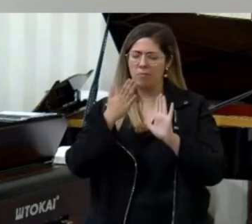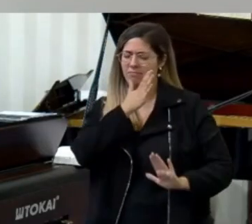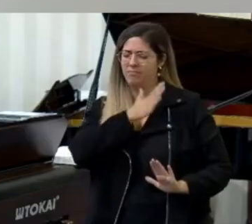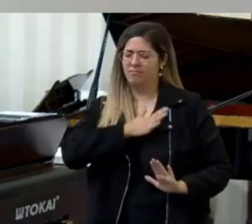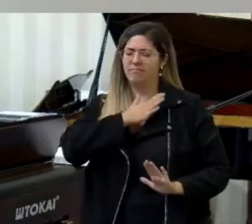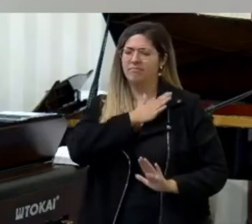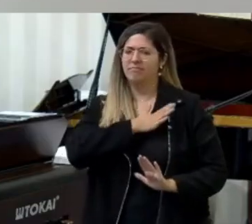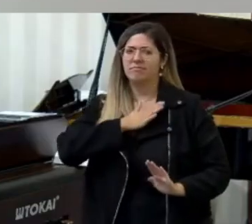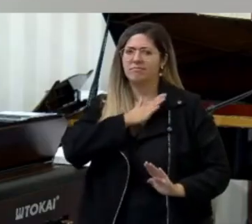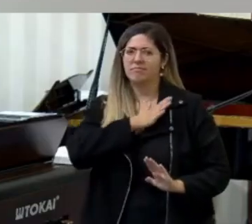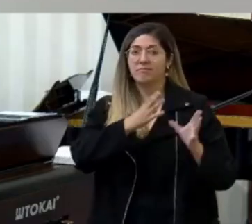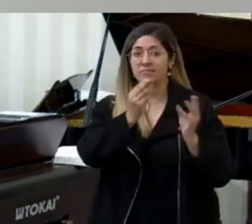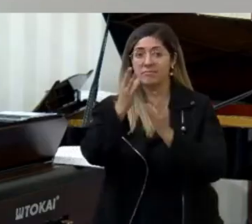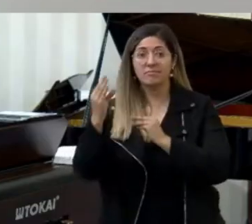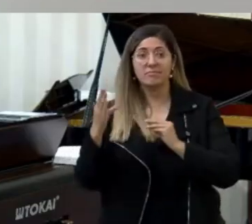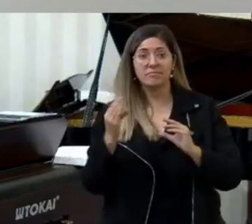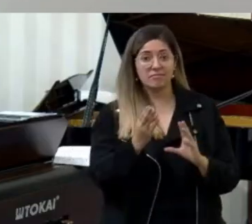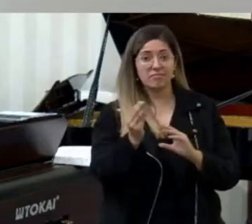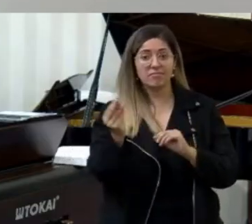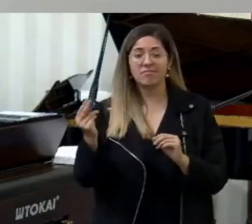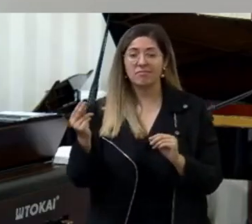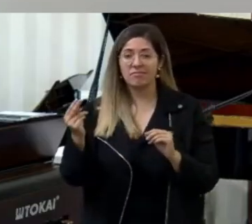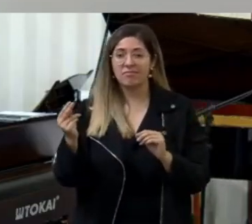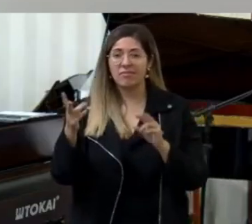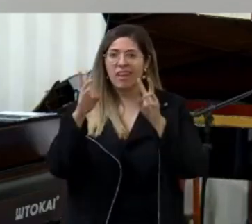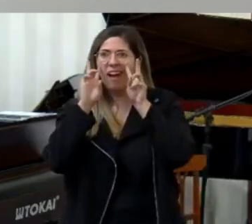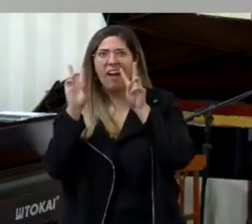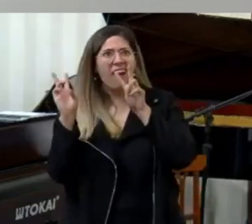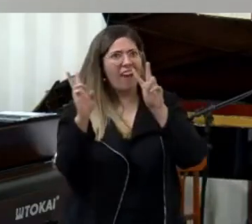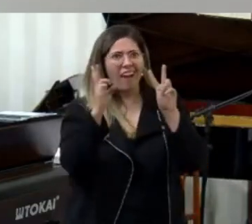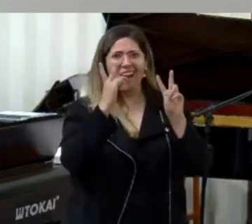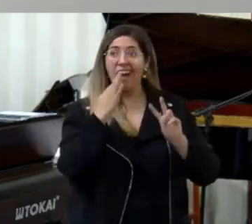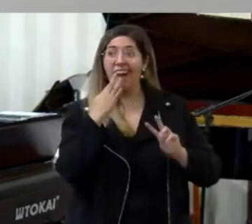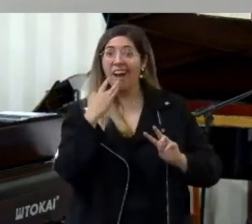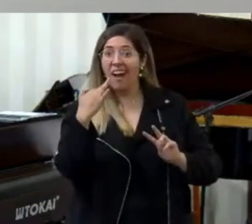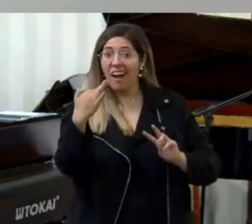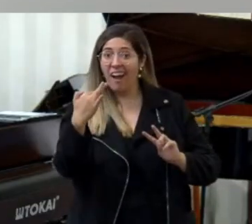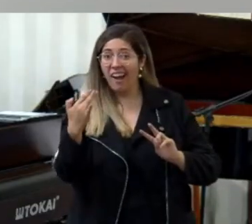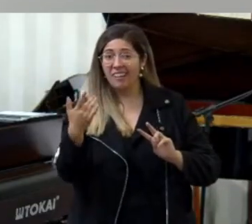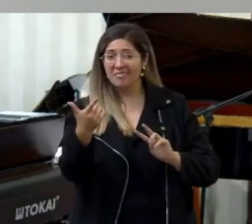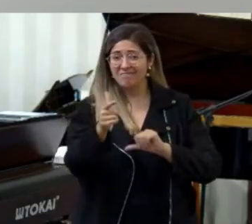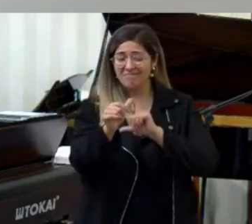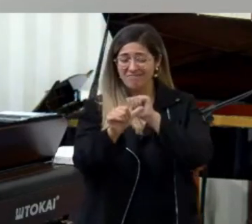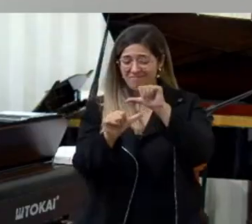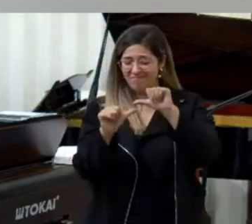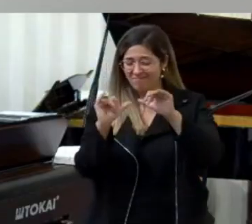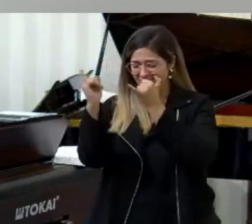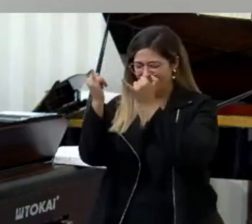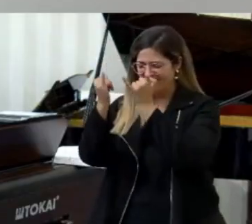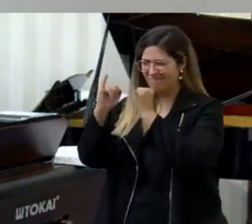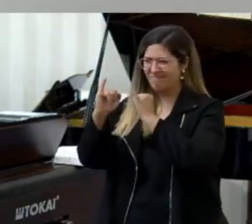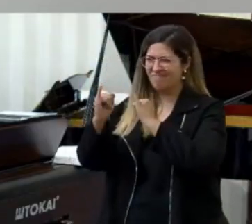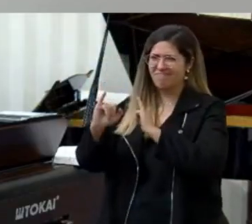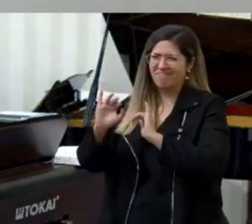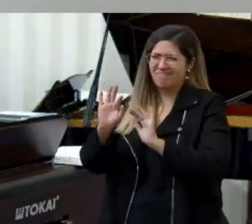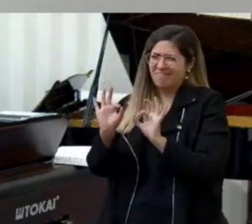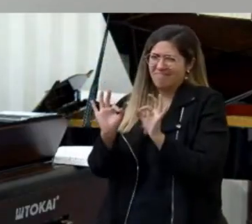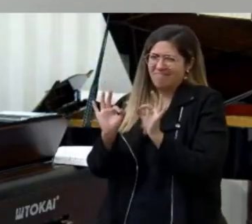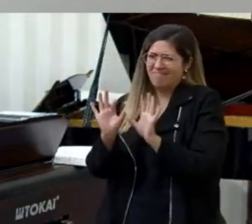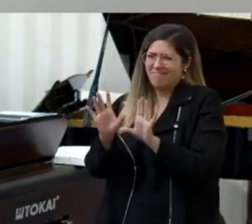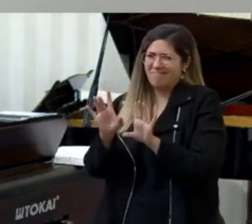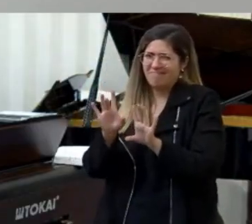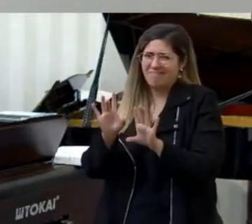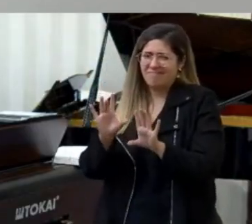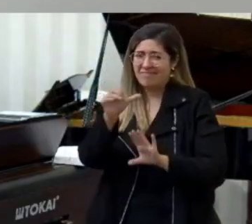prazer. Muitas serão as dores dos que trocam o Senhor por outros deuses. Não oferecerei as suas